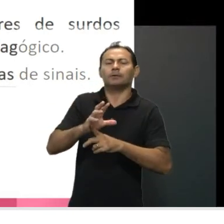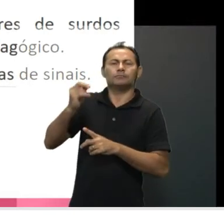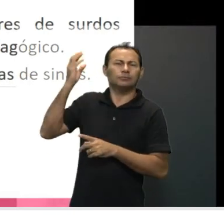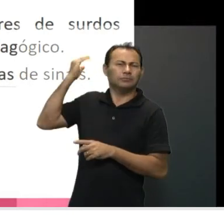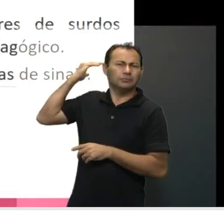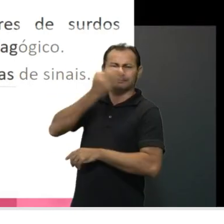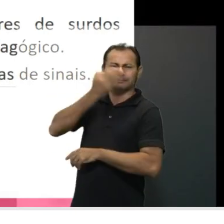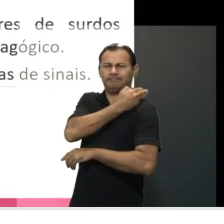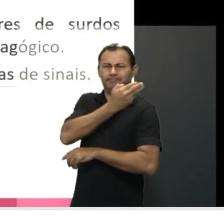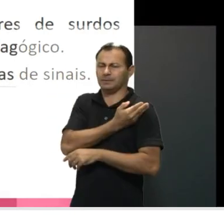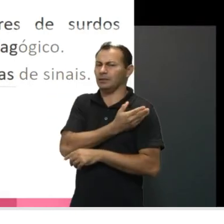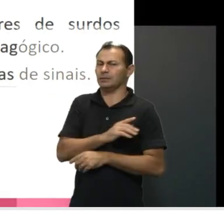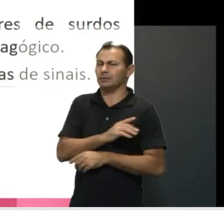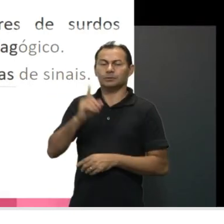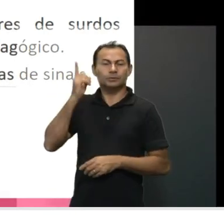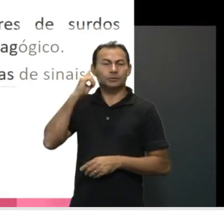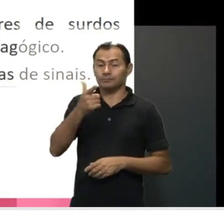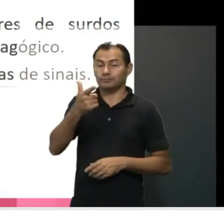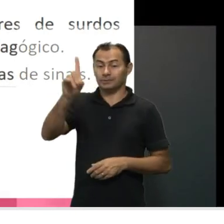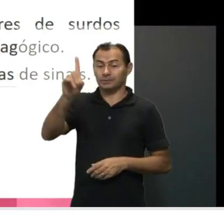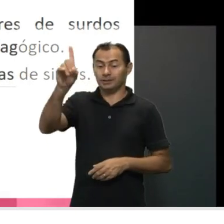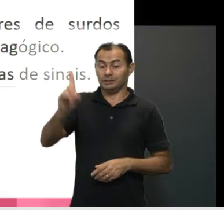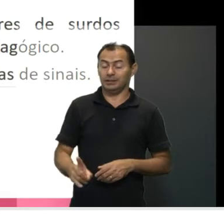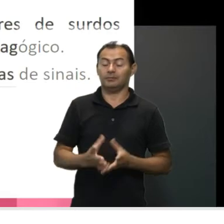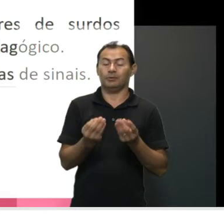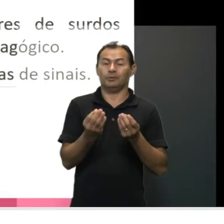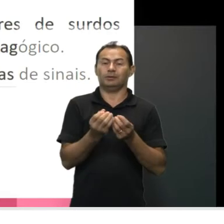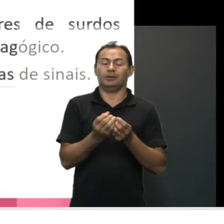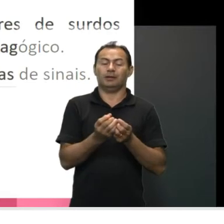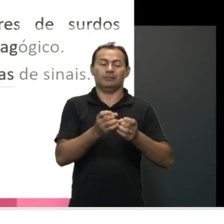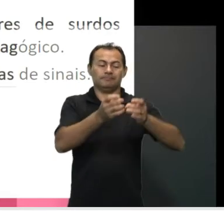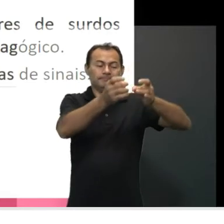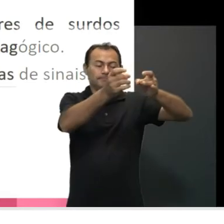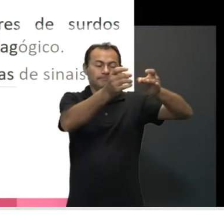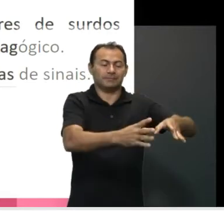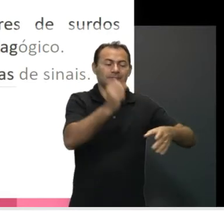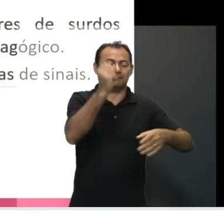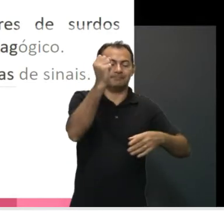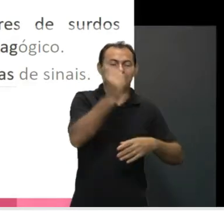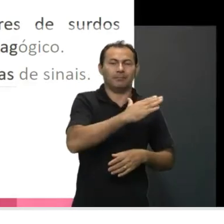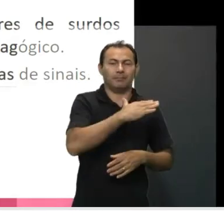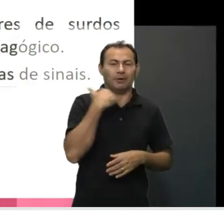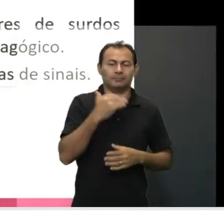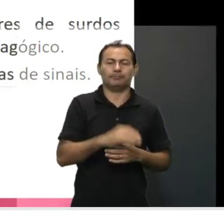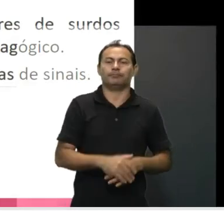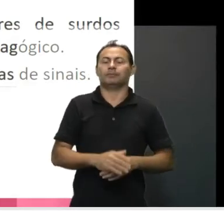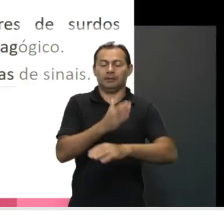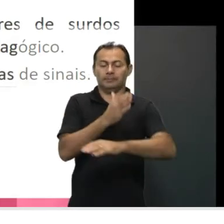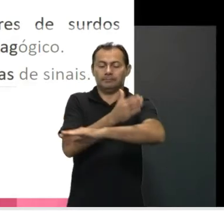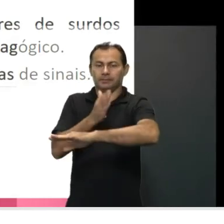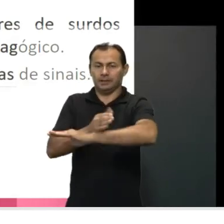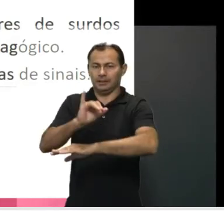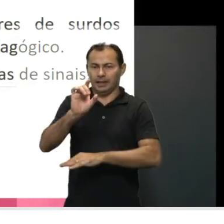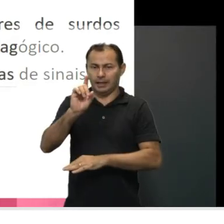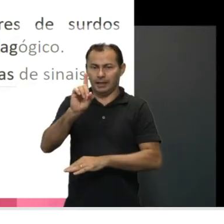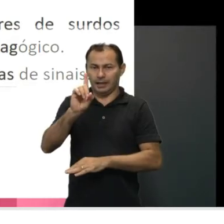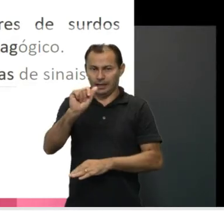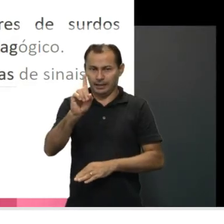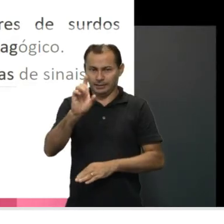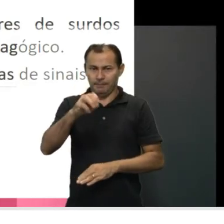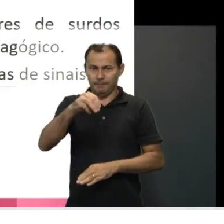muitos eram condenados à morte. Na Idade Média, com direitos restritos, eram considerados